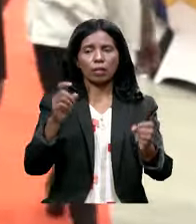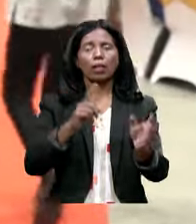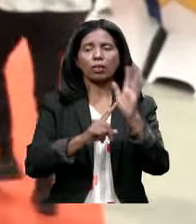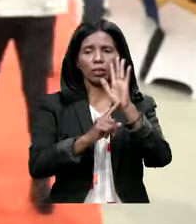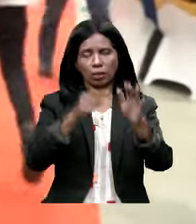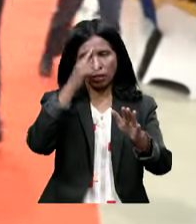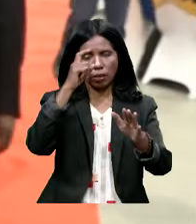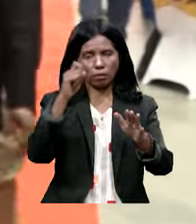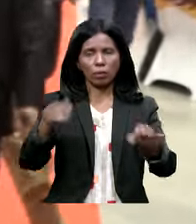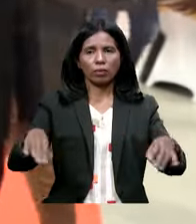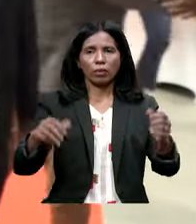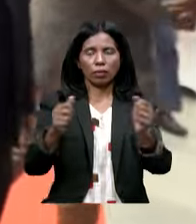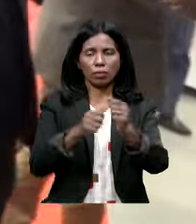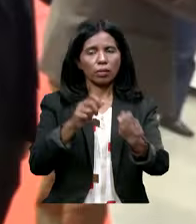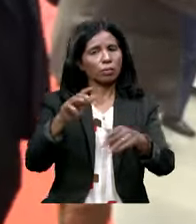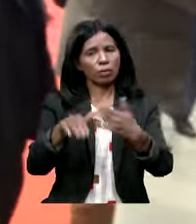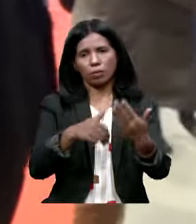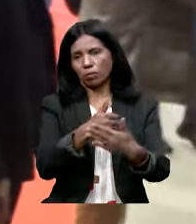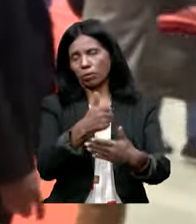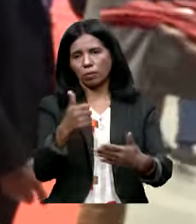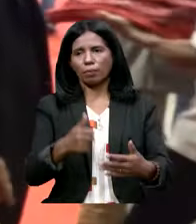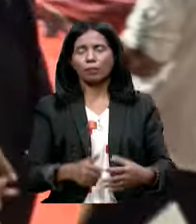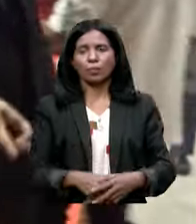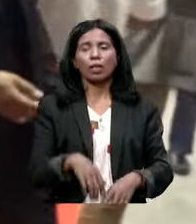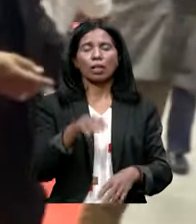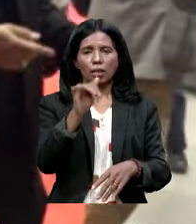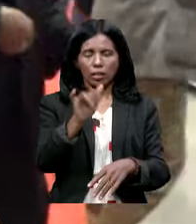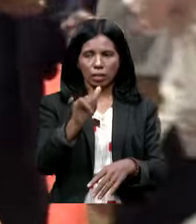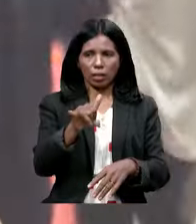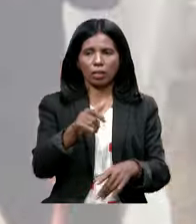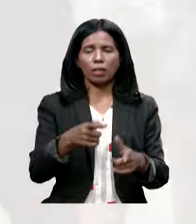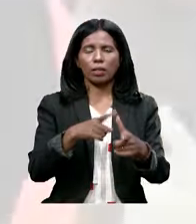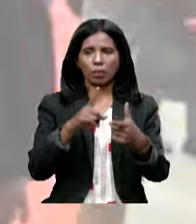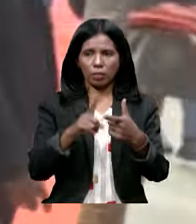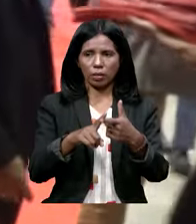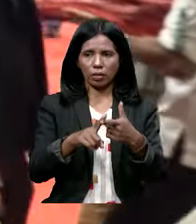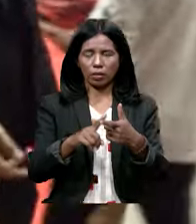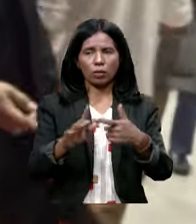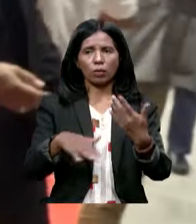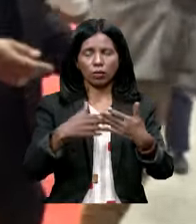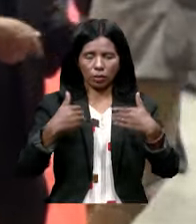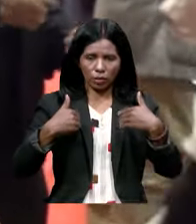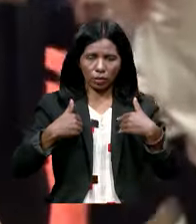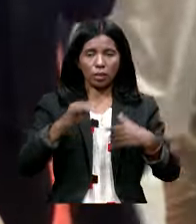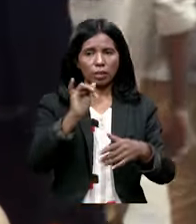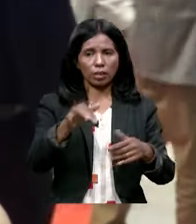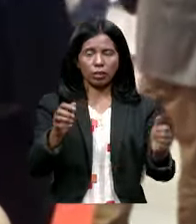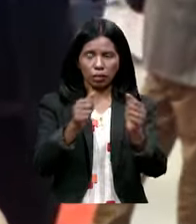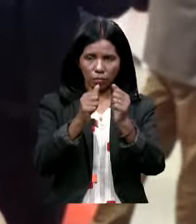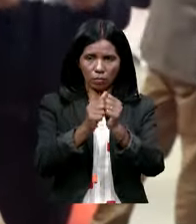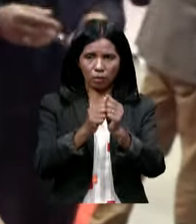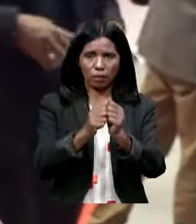tamba se coordena o entidade sira seluk. Sim, ne boatida que depois de soluções ser ne iaona, acordo ser ne